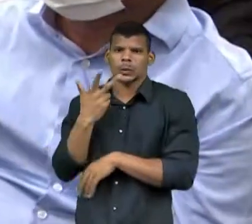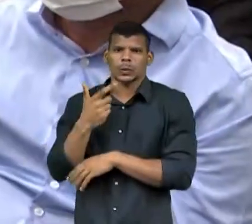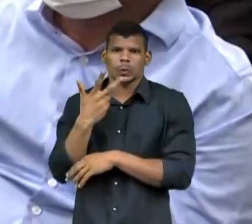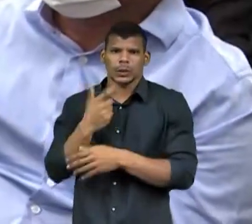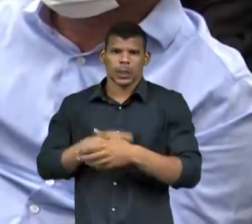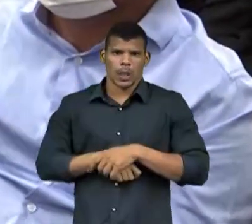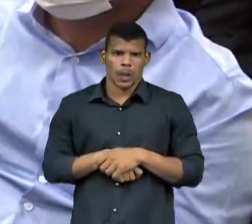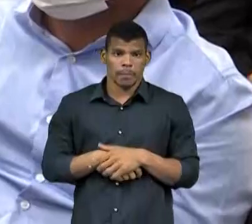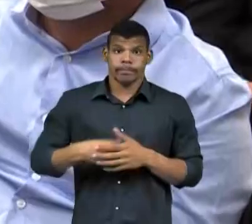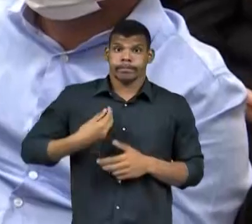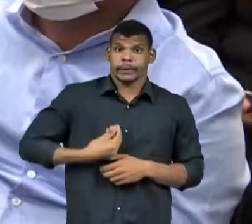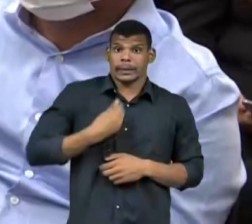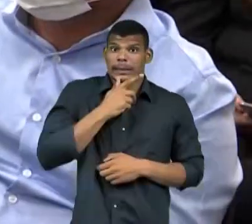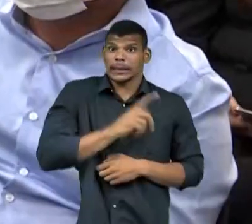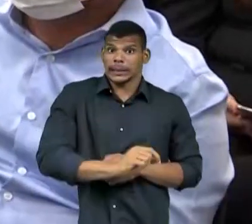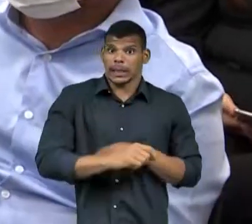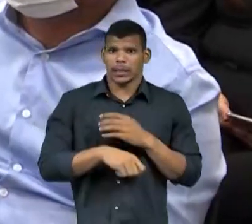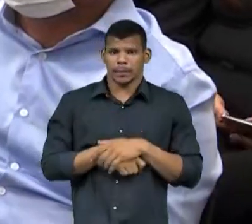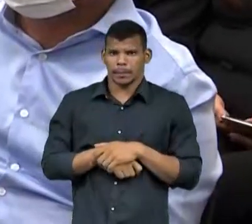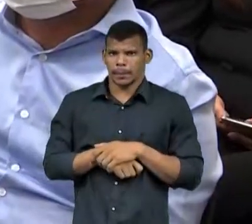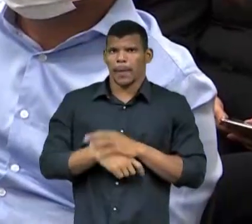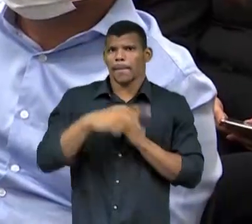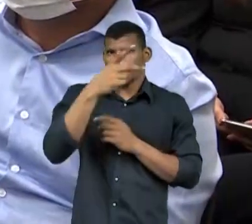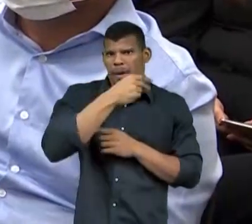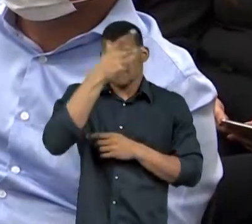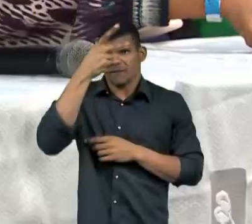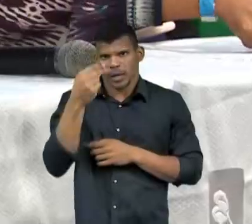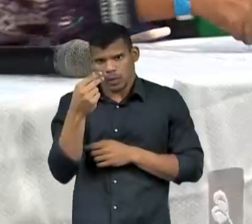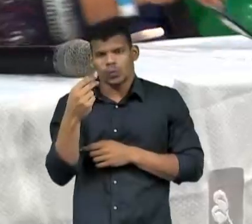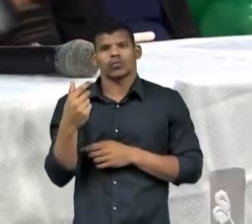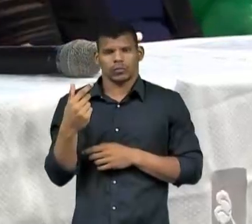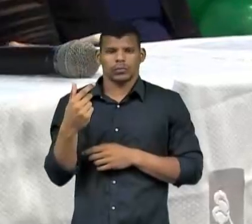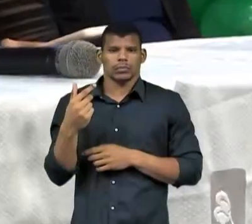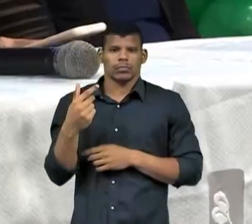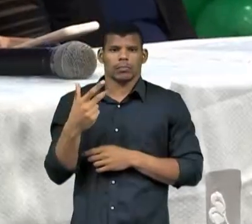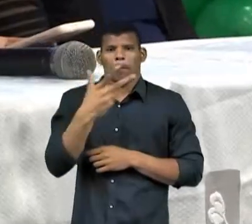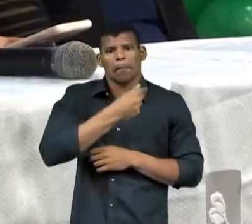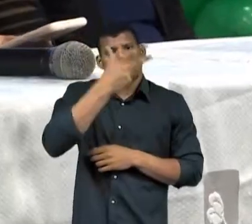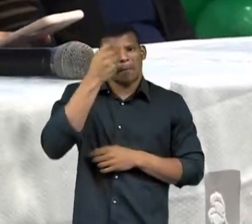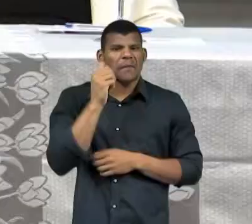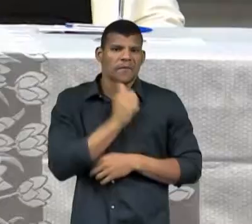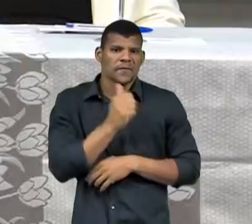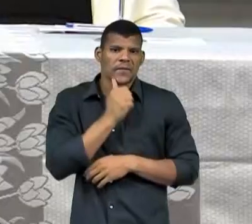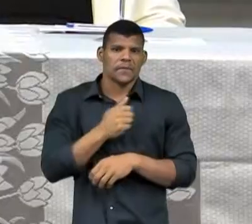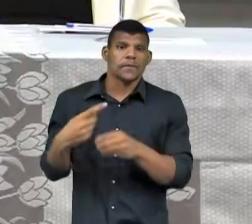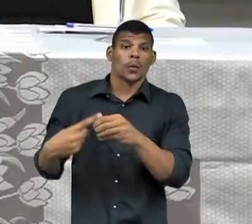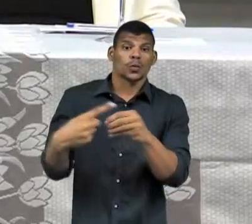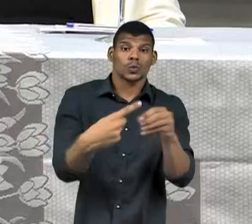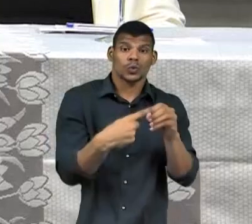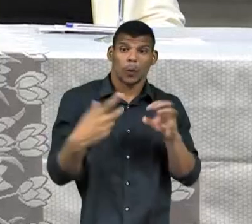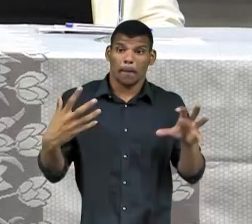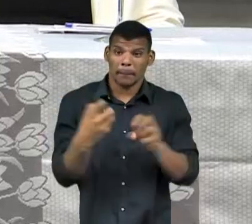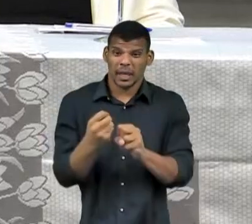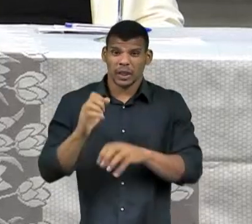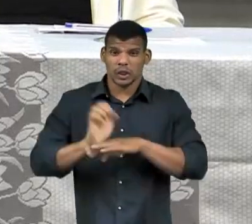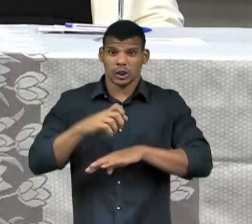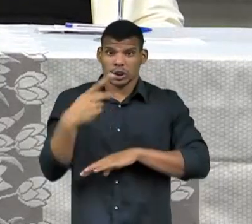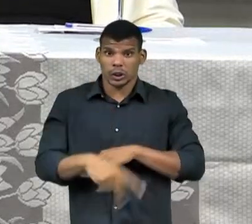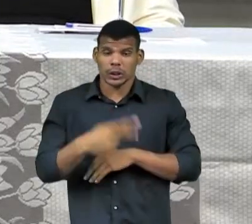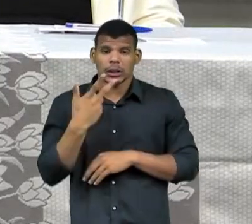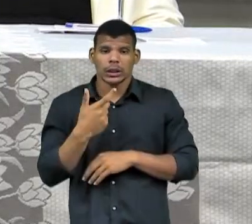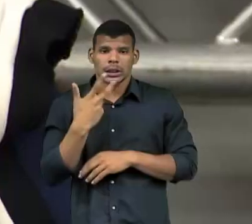de prefeitos e prefeitas dos municípios de todo o estado. A ação é executada pela Secretaria da